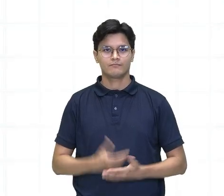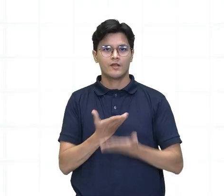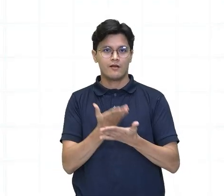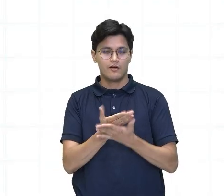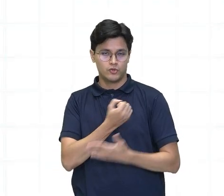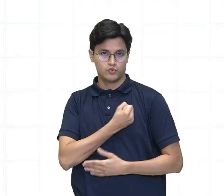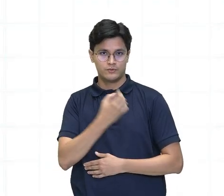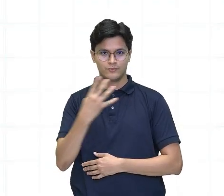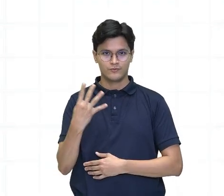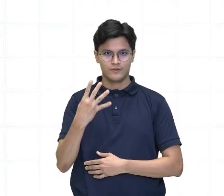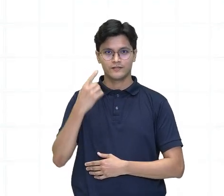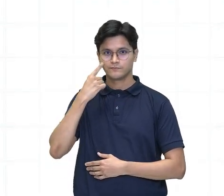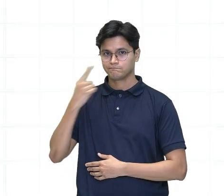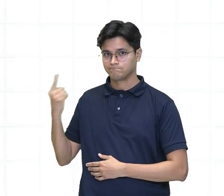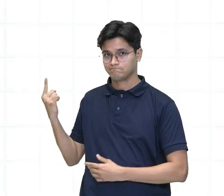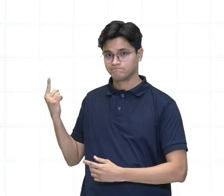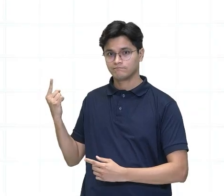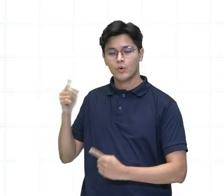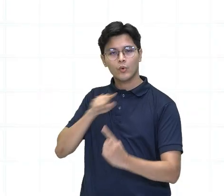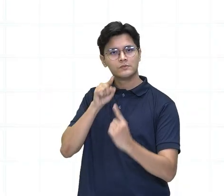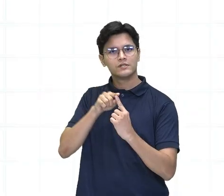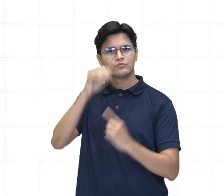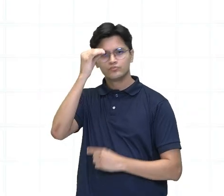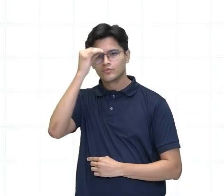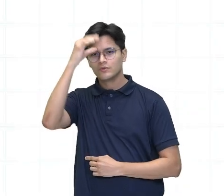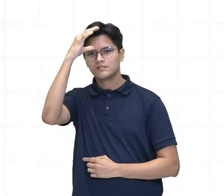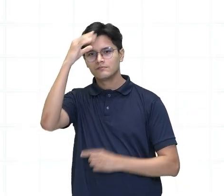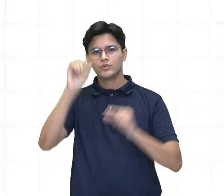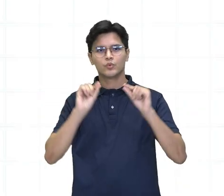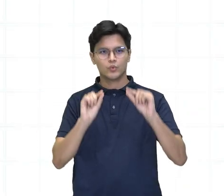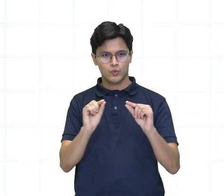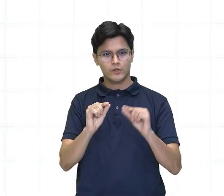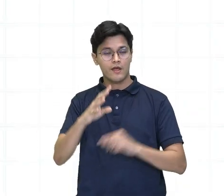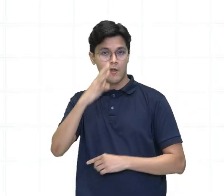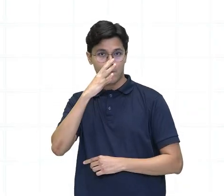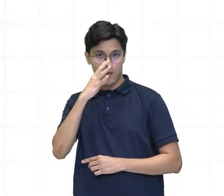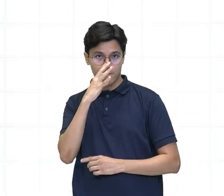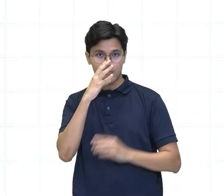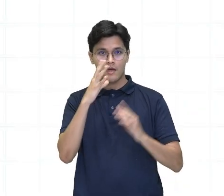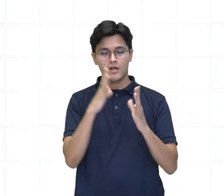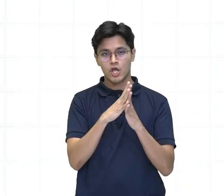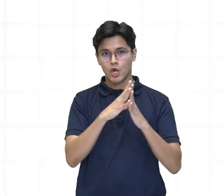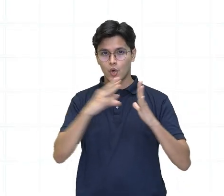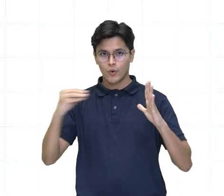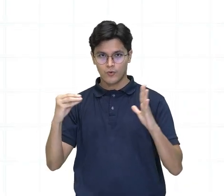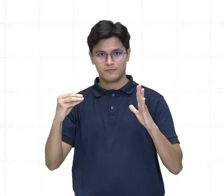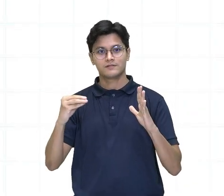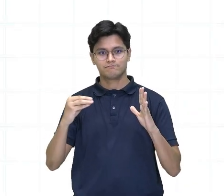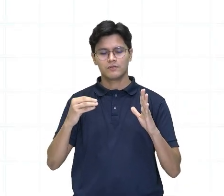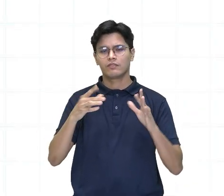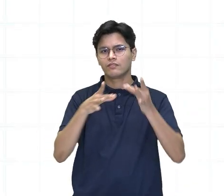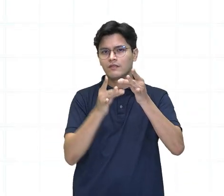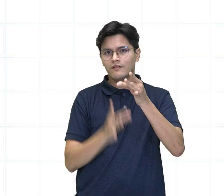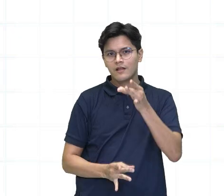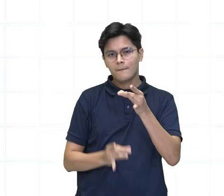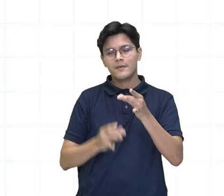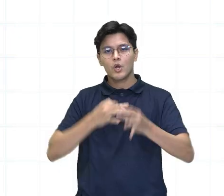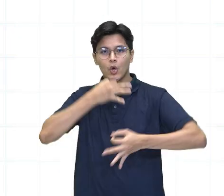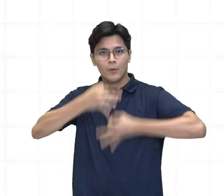Muito bem, como objeto de conhecimento temos apreciação e réplica, e o detalhamento, opiniões